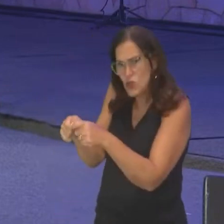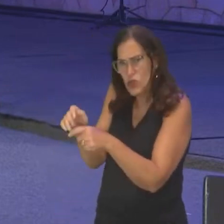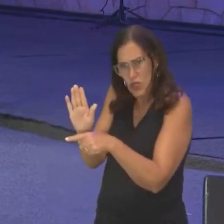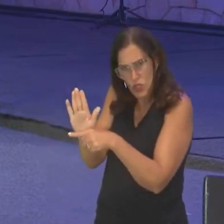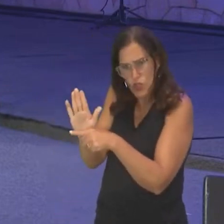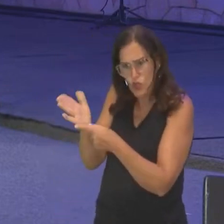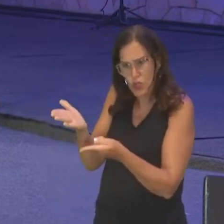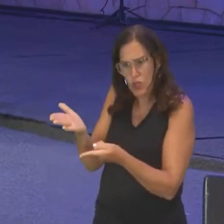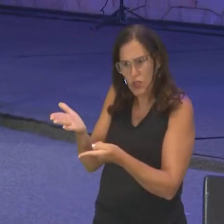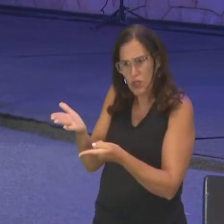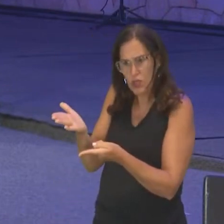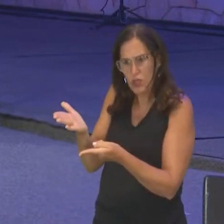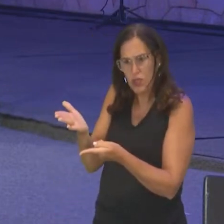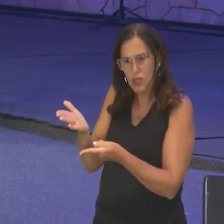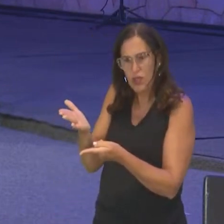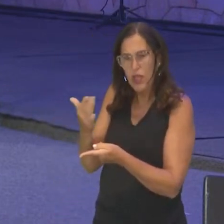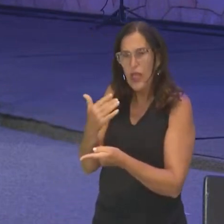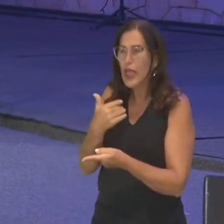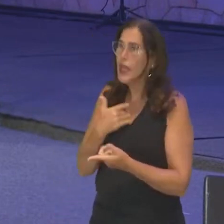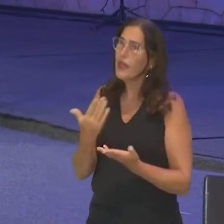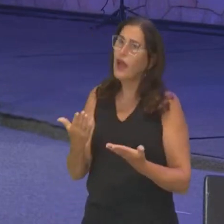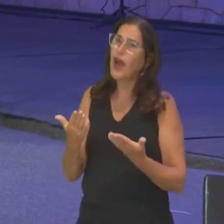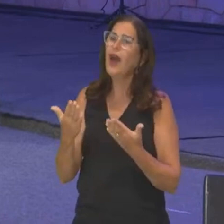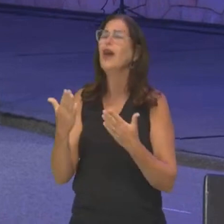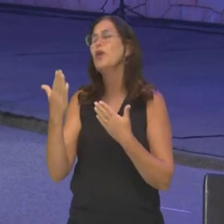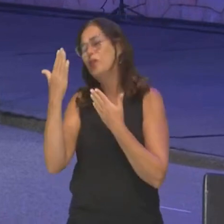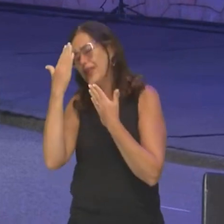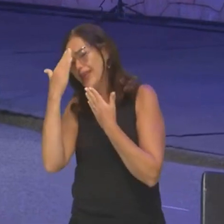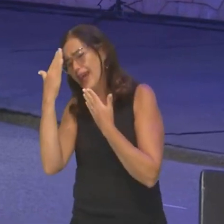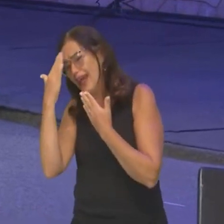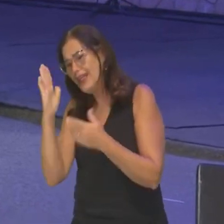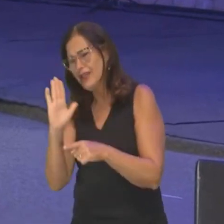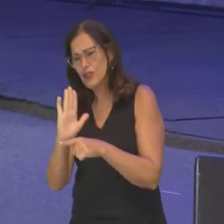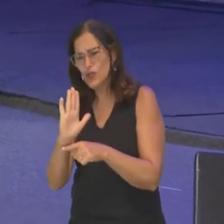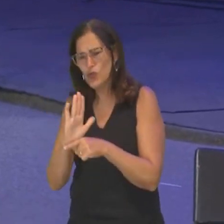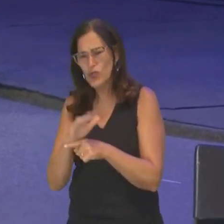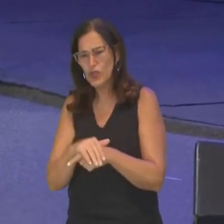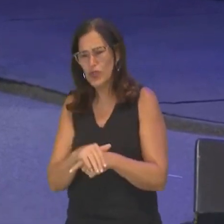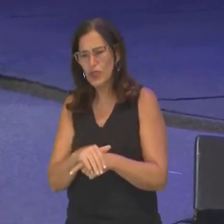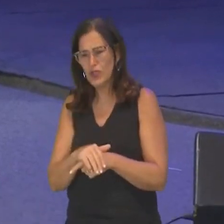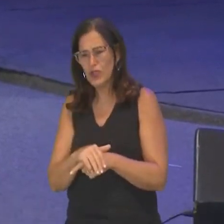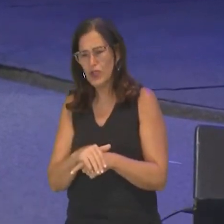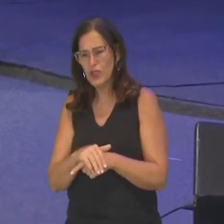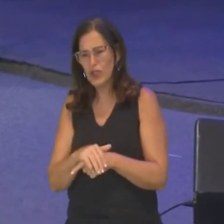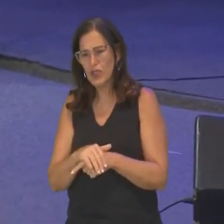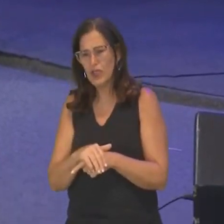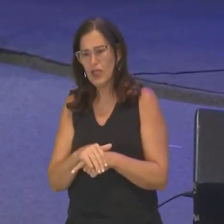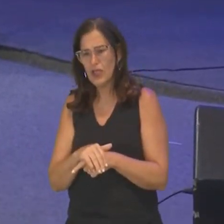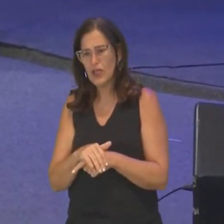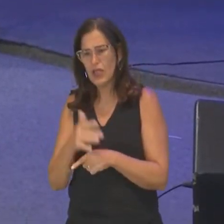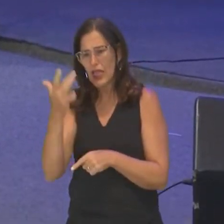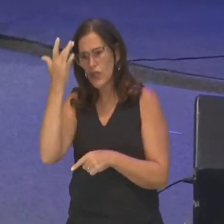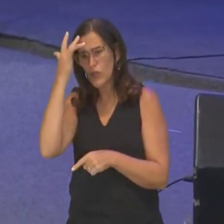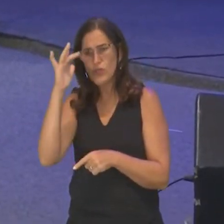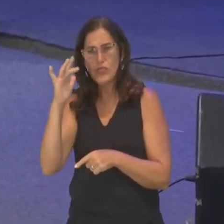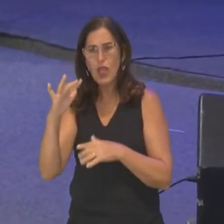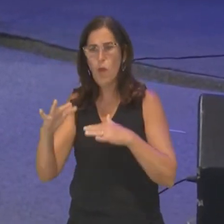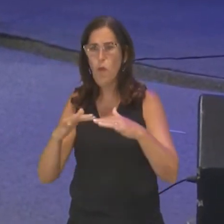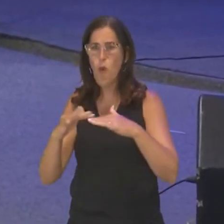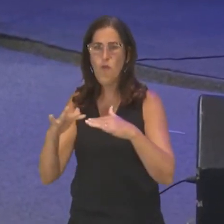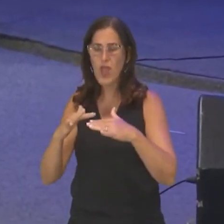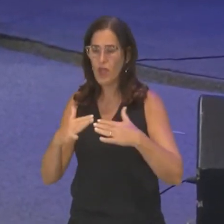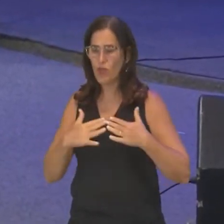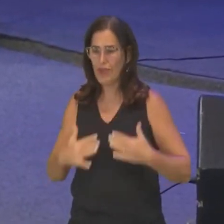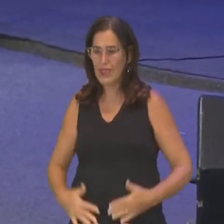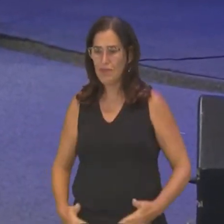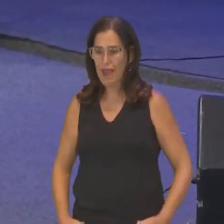algo? Ela falou: oh, muito obrigado pela sua ajuda. Eu não tenho movimento do tronco para